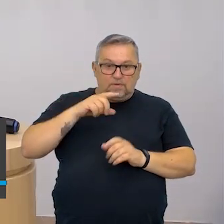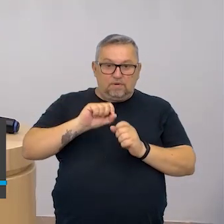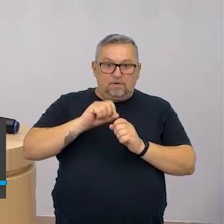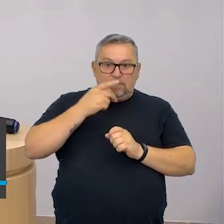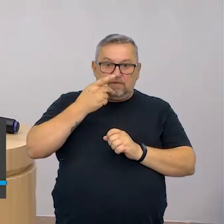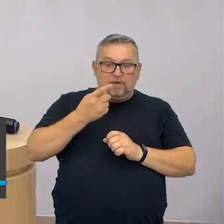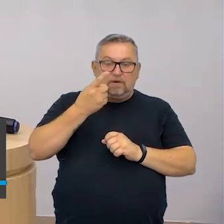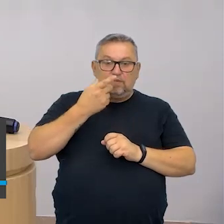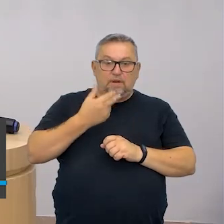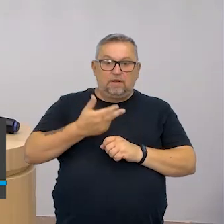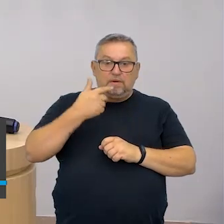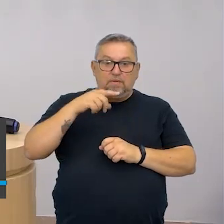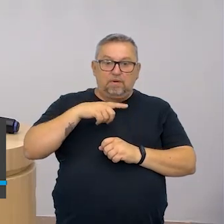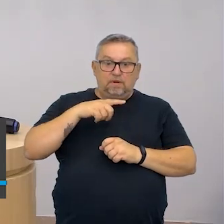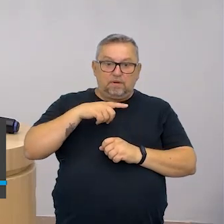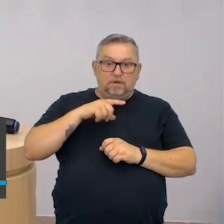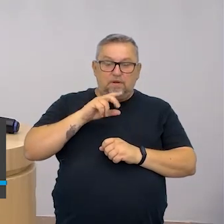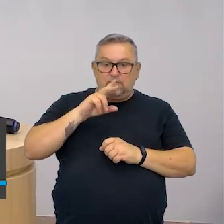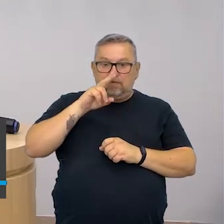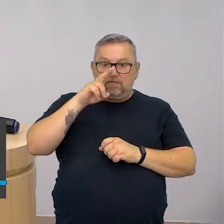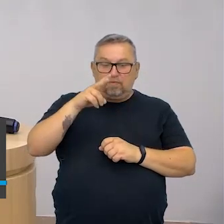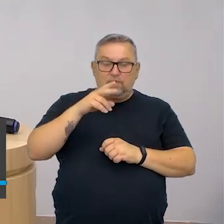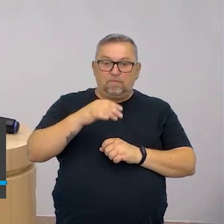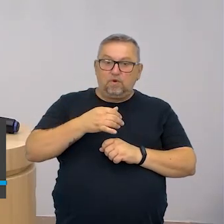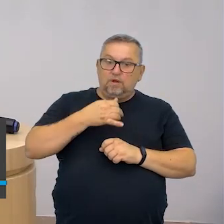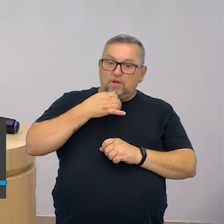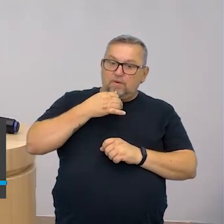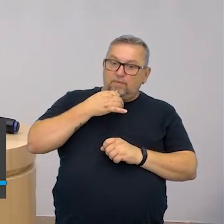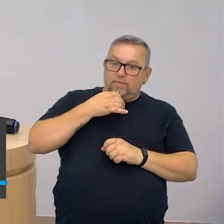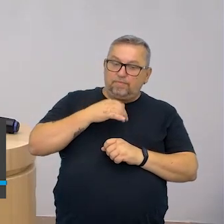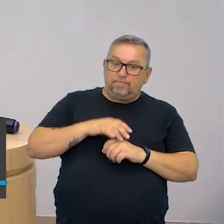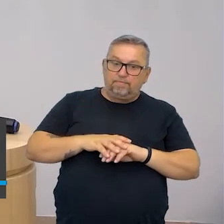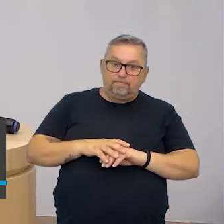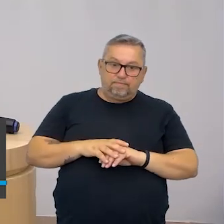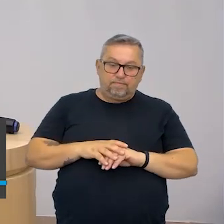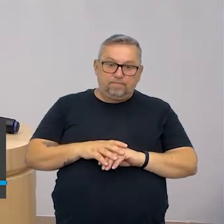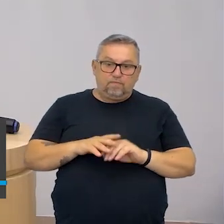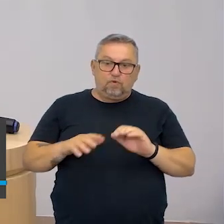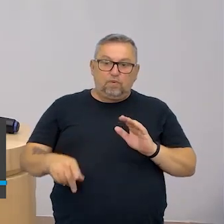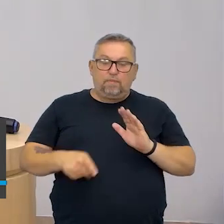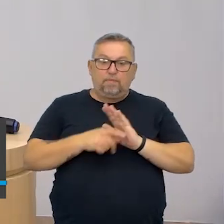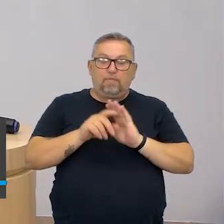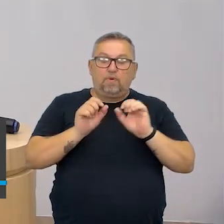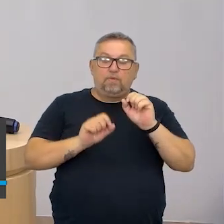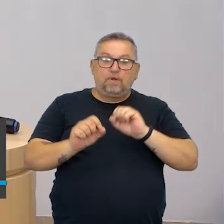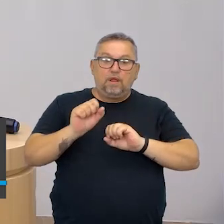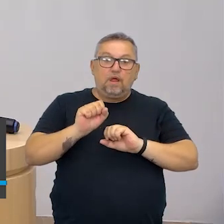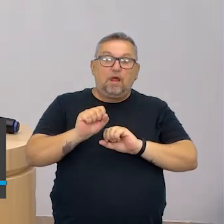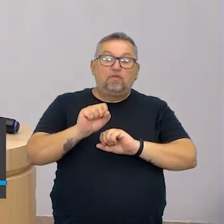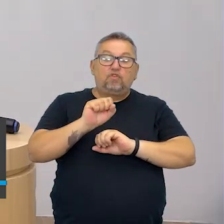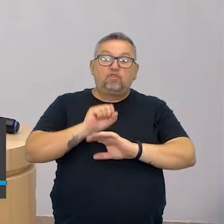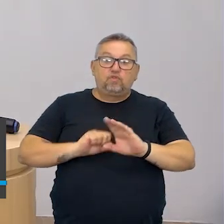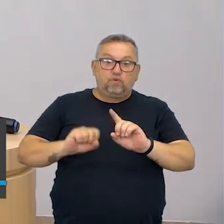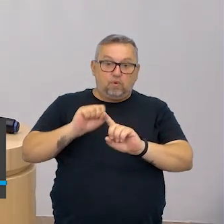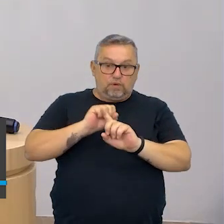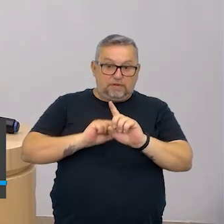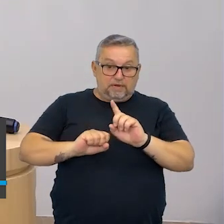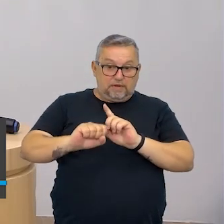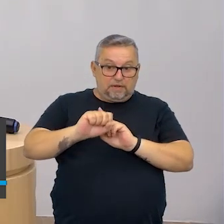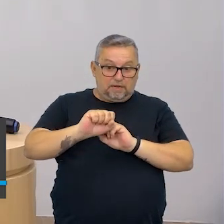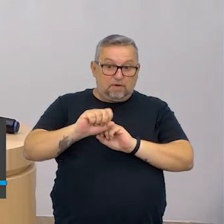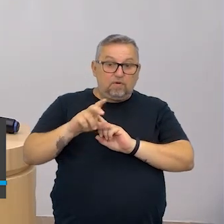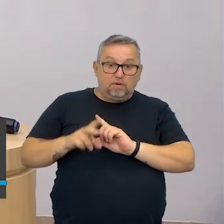falar uma língua, há uma predominância, por exemplo, de uma certa parcela da sociedade, aquela que